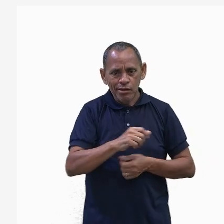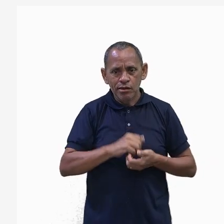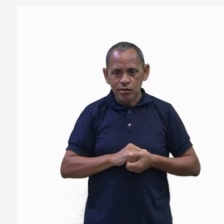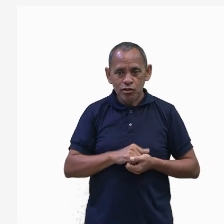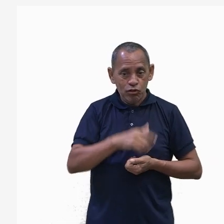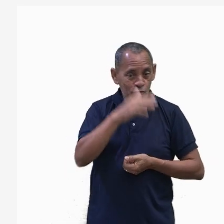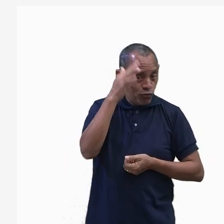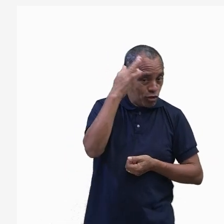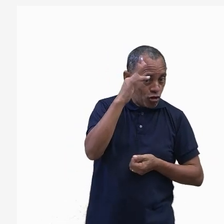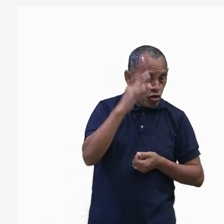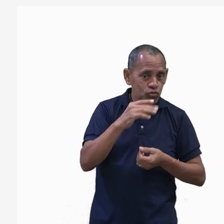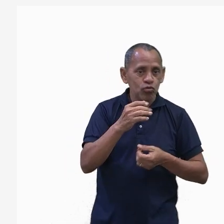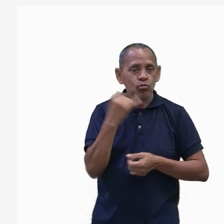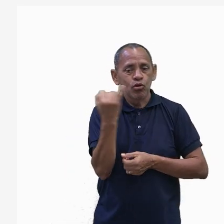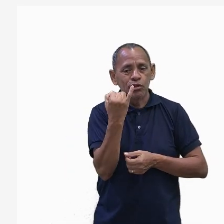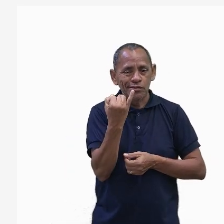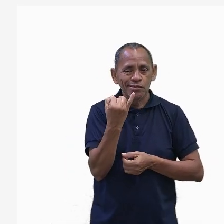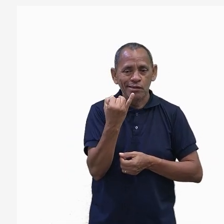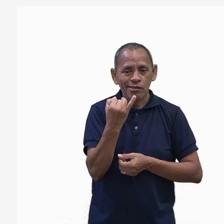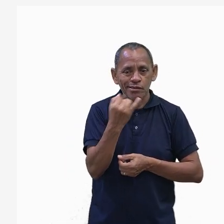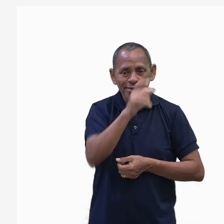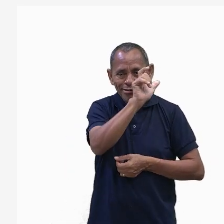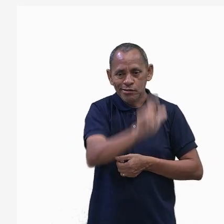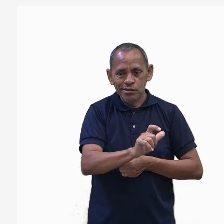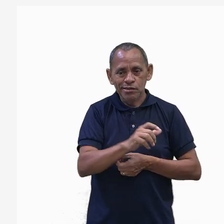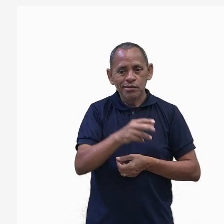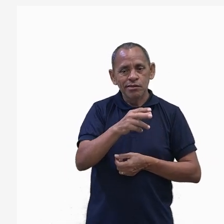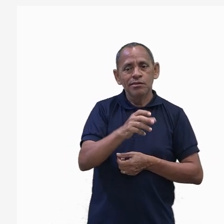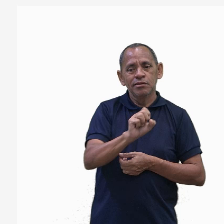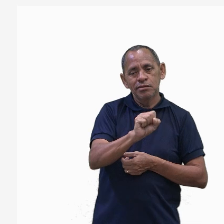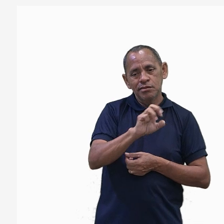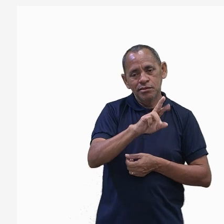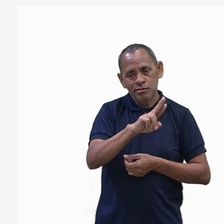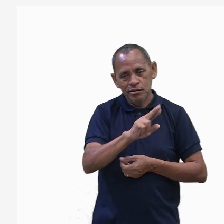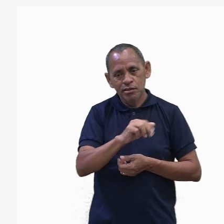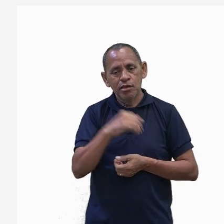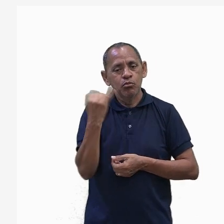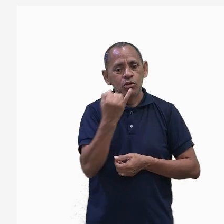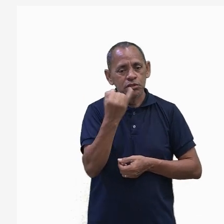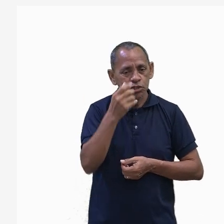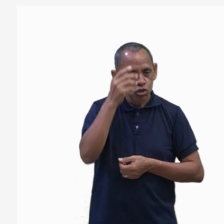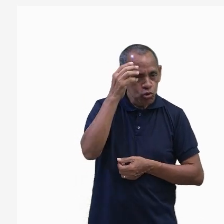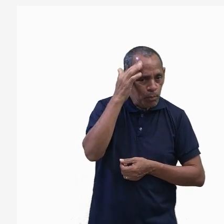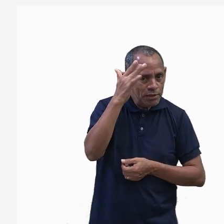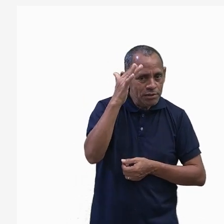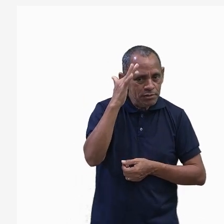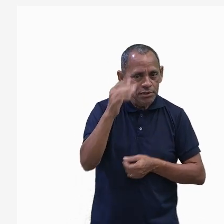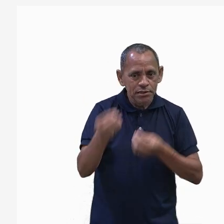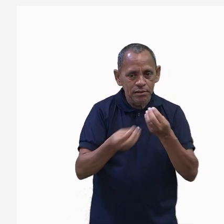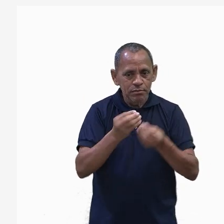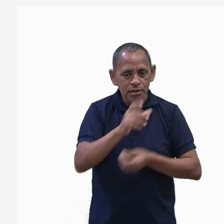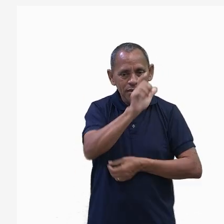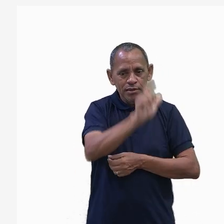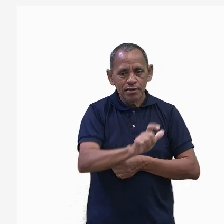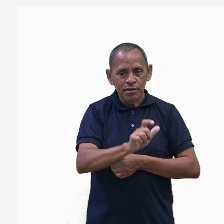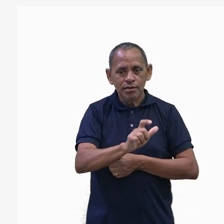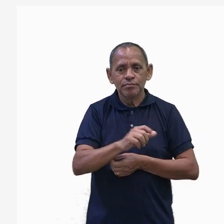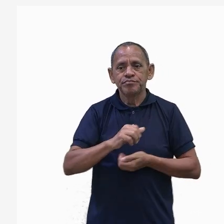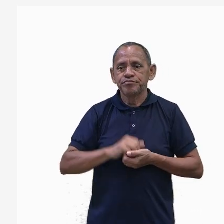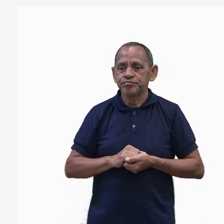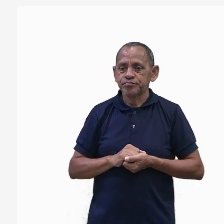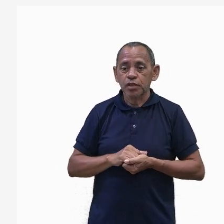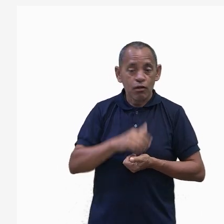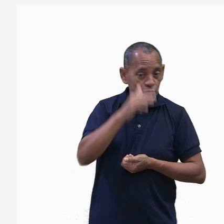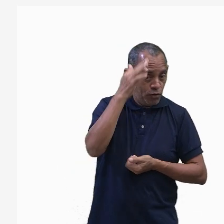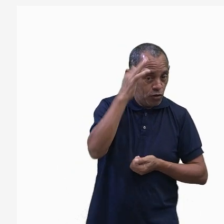deste ser aí? Então, vamos lá. O convite é essa reflexão sobre a importância desse pensamento de Parmênides. Olha só. Parmênides, ele